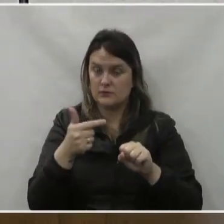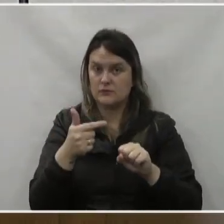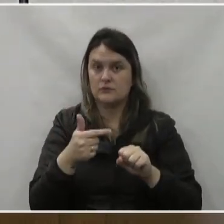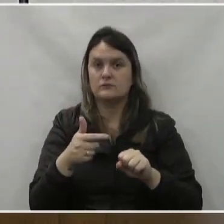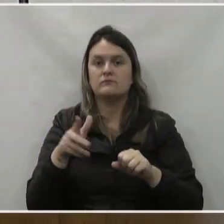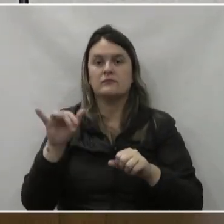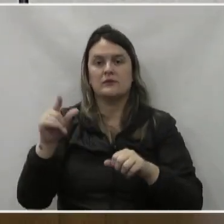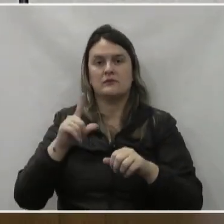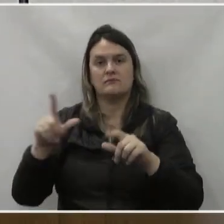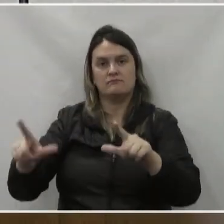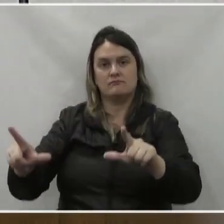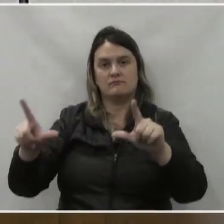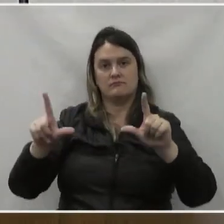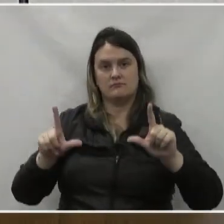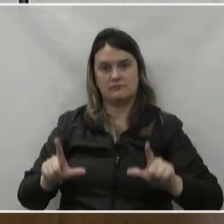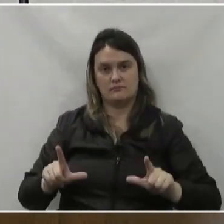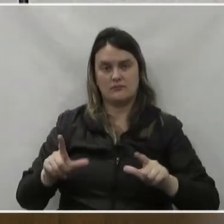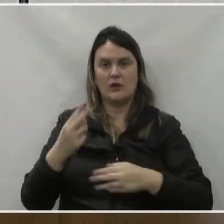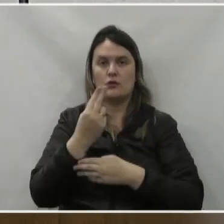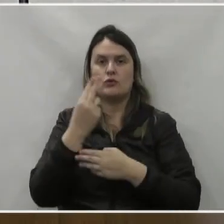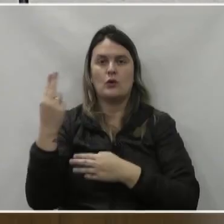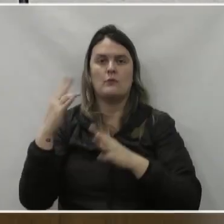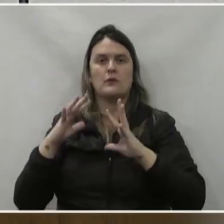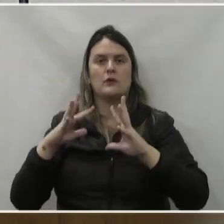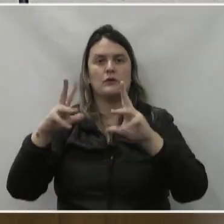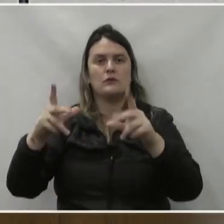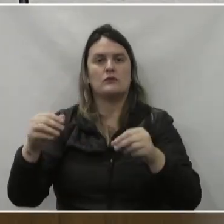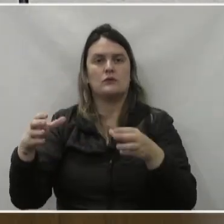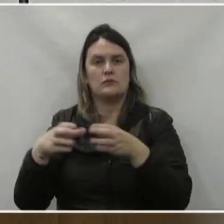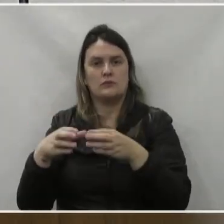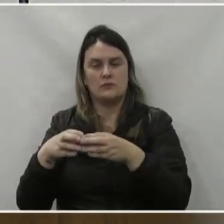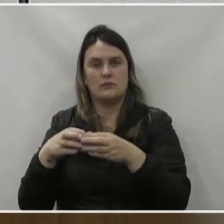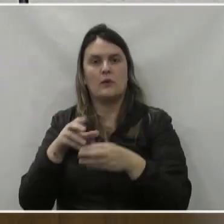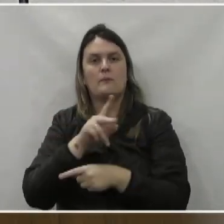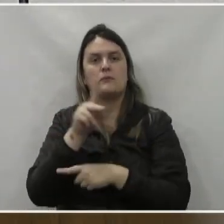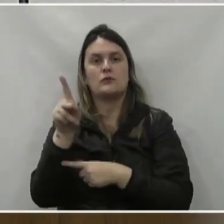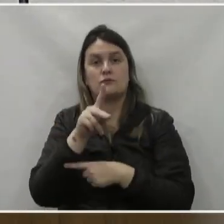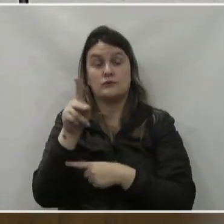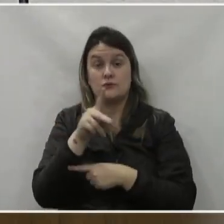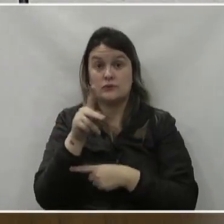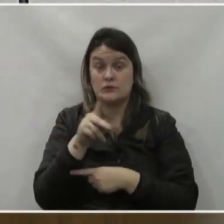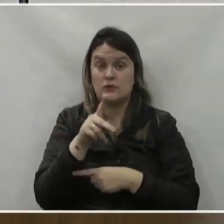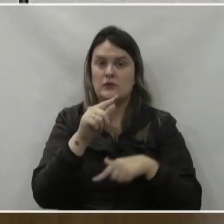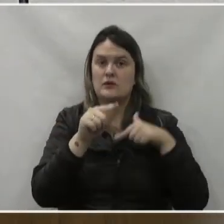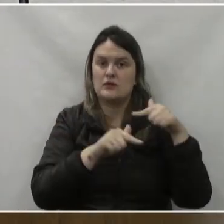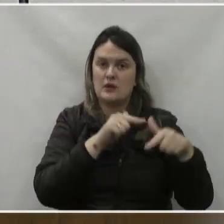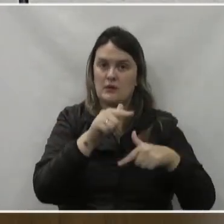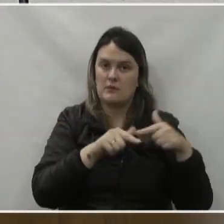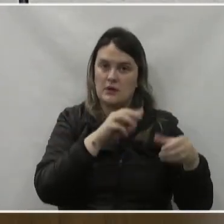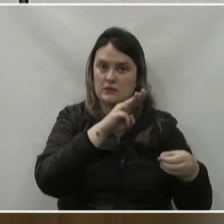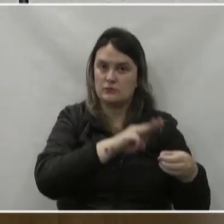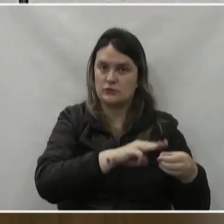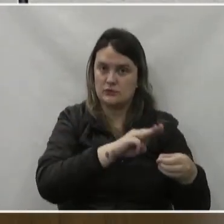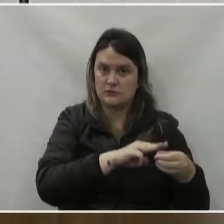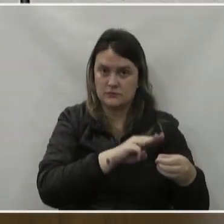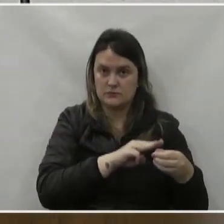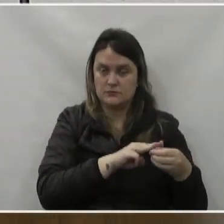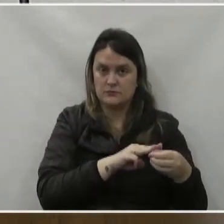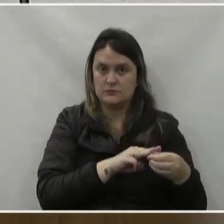Receberão certificados, em nome de toda a classe, os professores da rede pública de ensino do